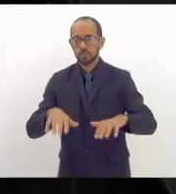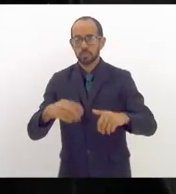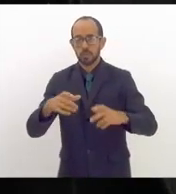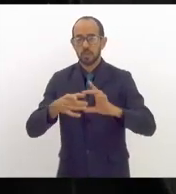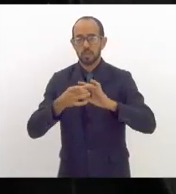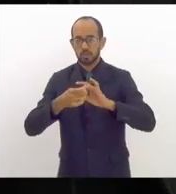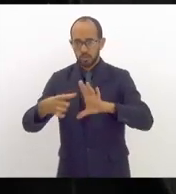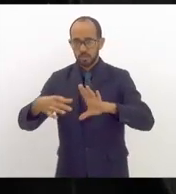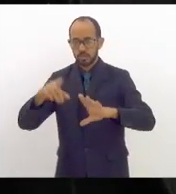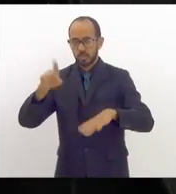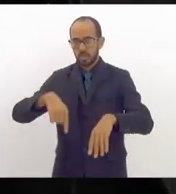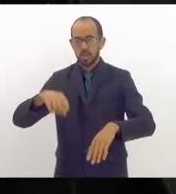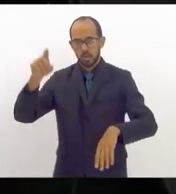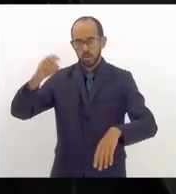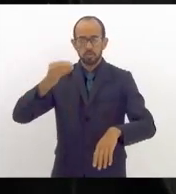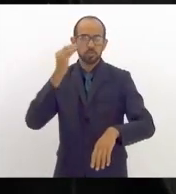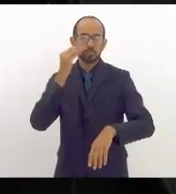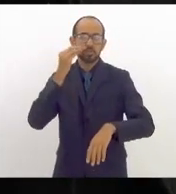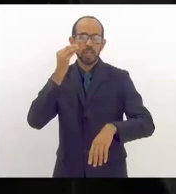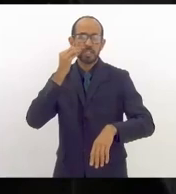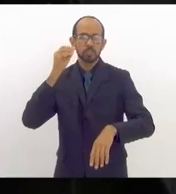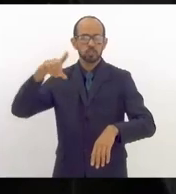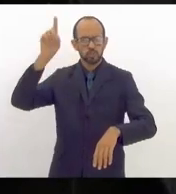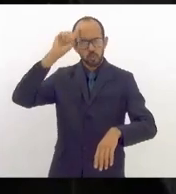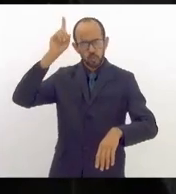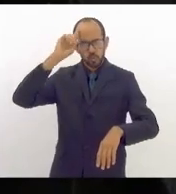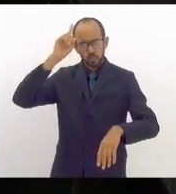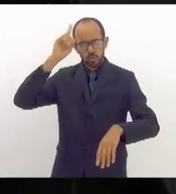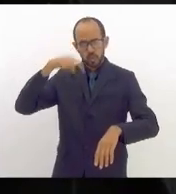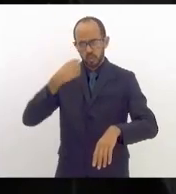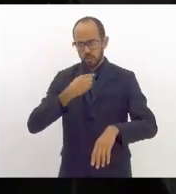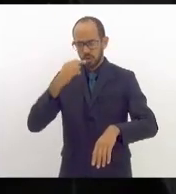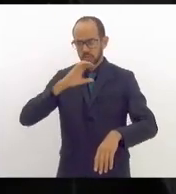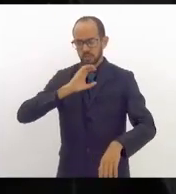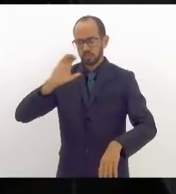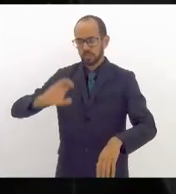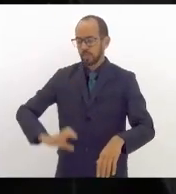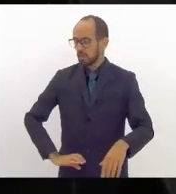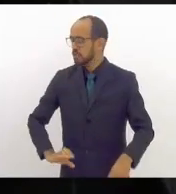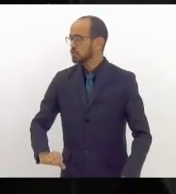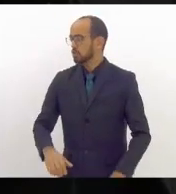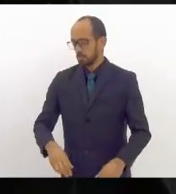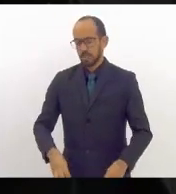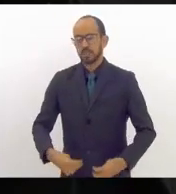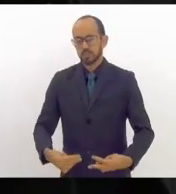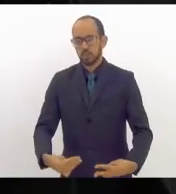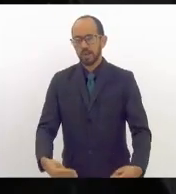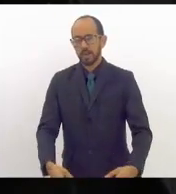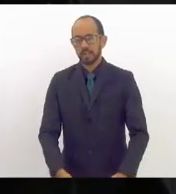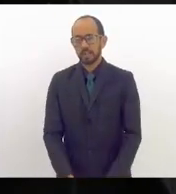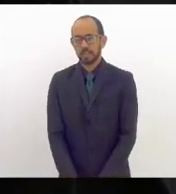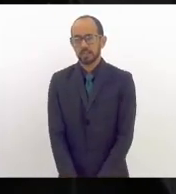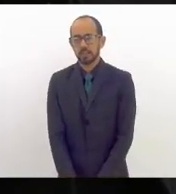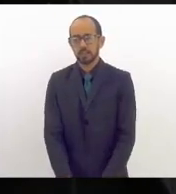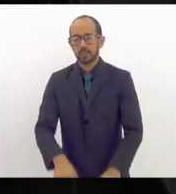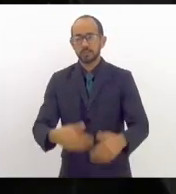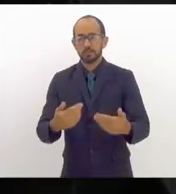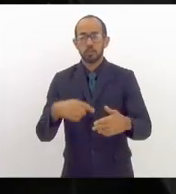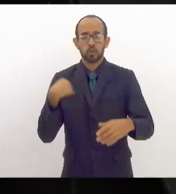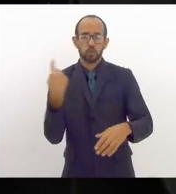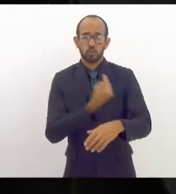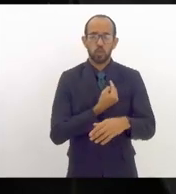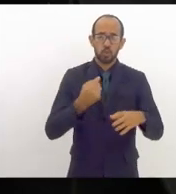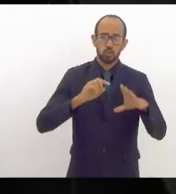Diário da nossa cidadania e liberdade Todos nós temos que